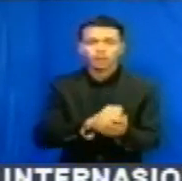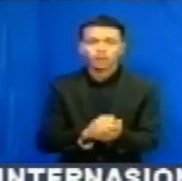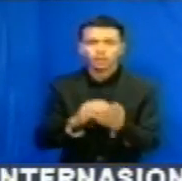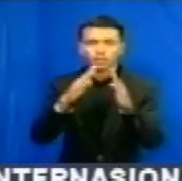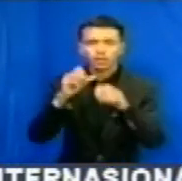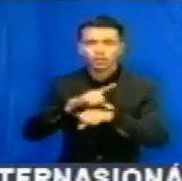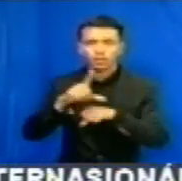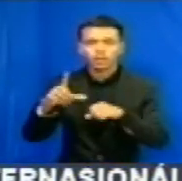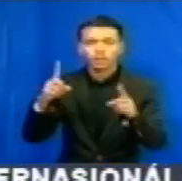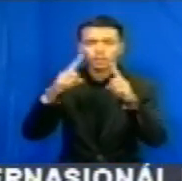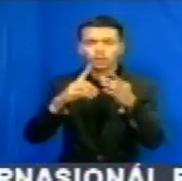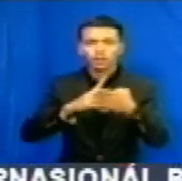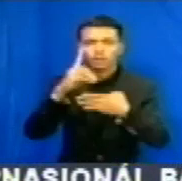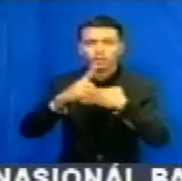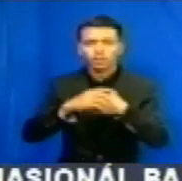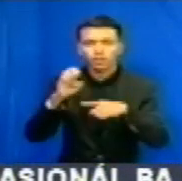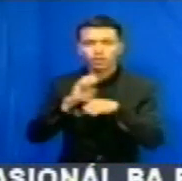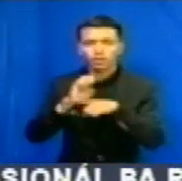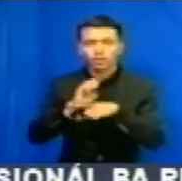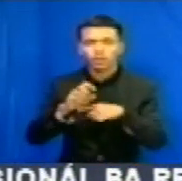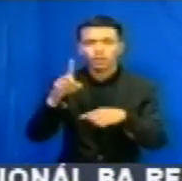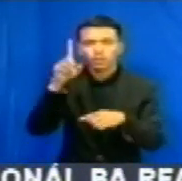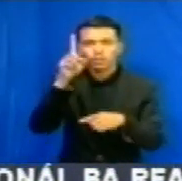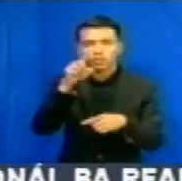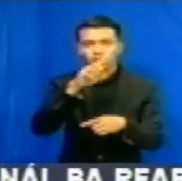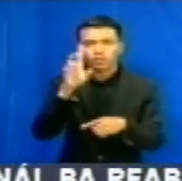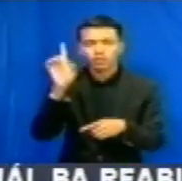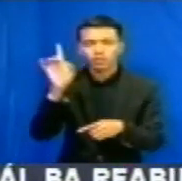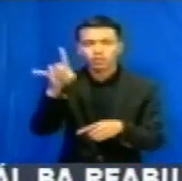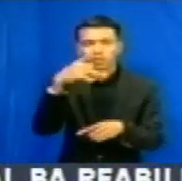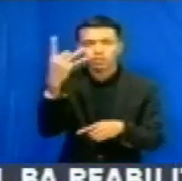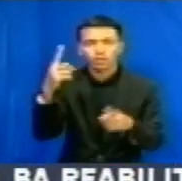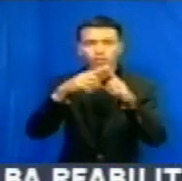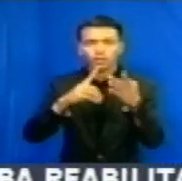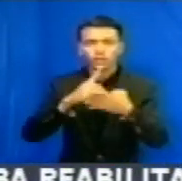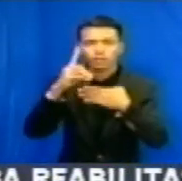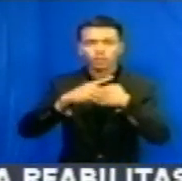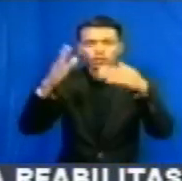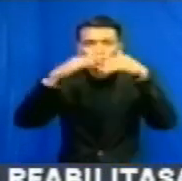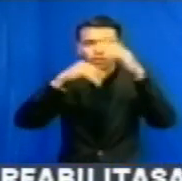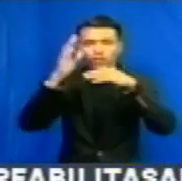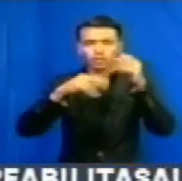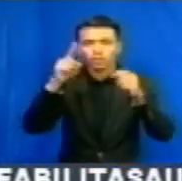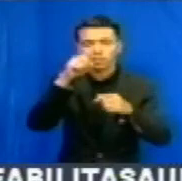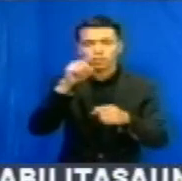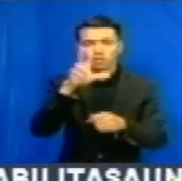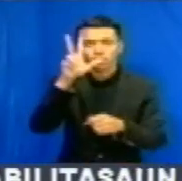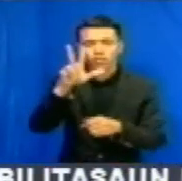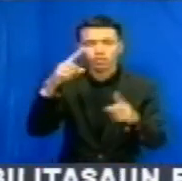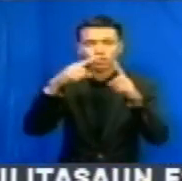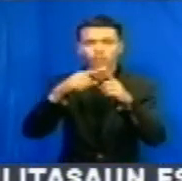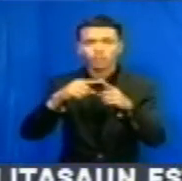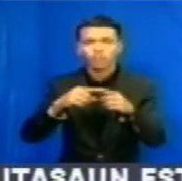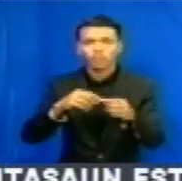sanulo Recin Ida ba desenvolvimento econômico, 1% sanulo Recin Walo ba desenvolvimento infraestrutura, 9% tolo ba